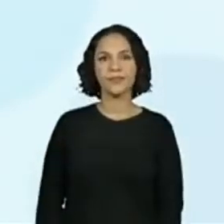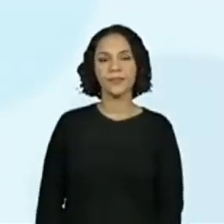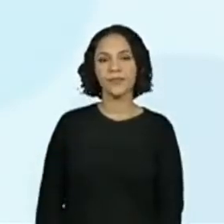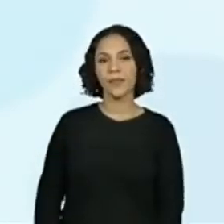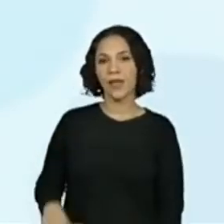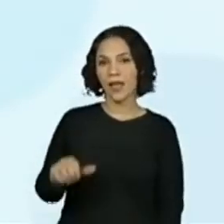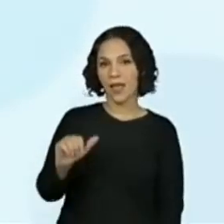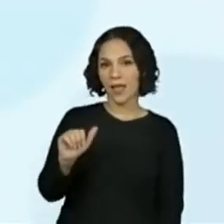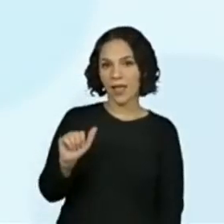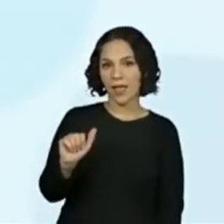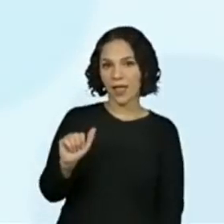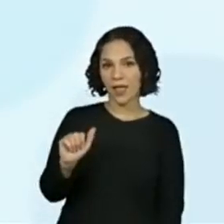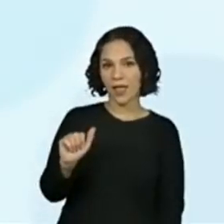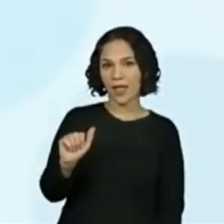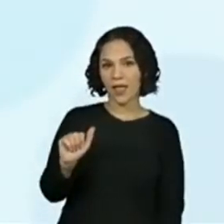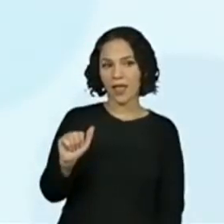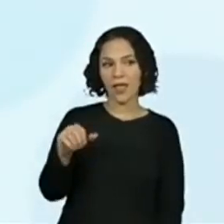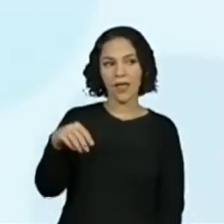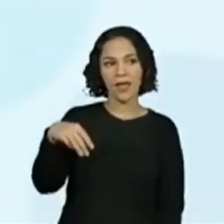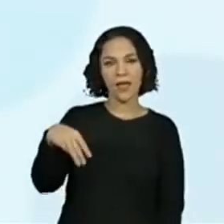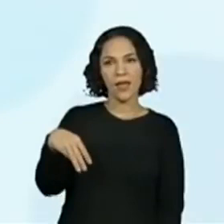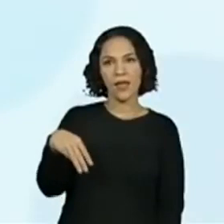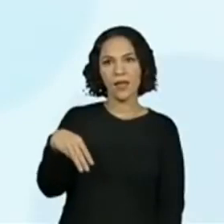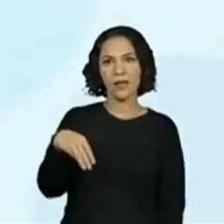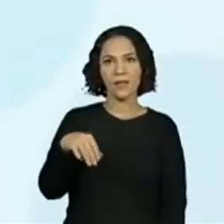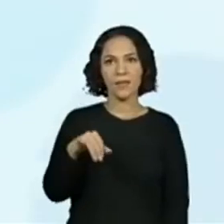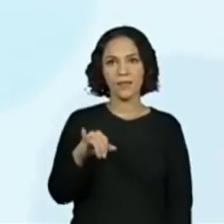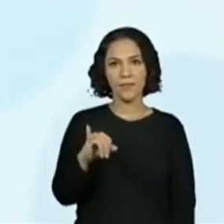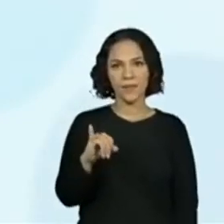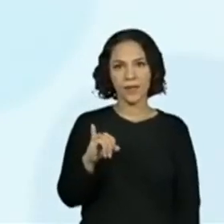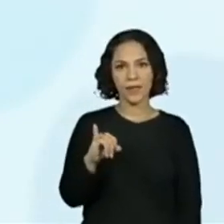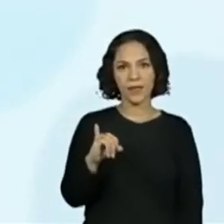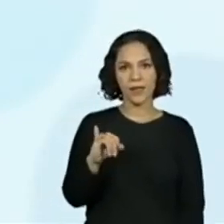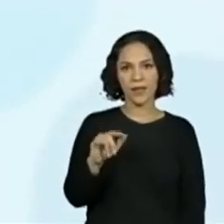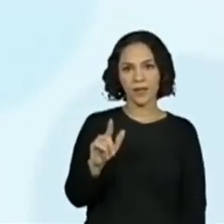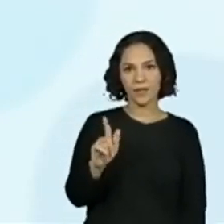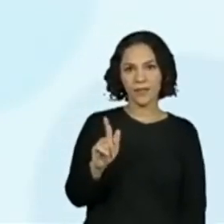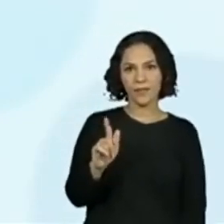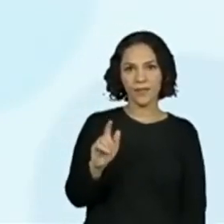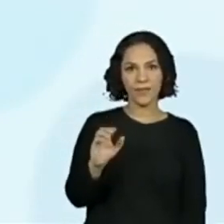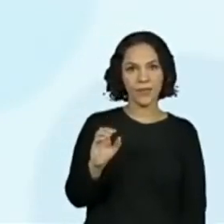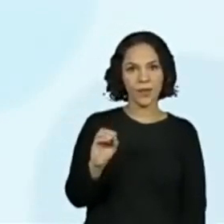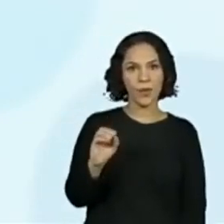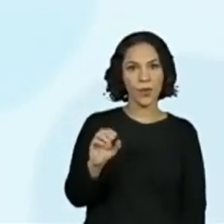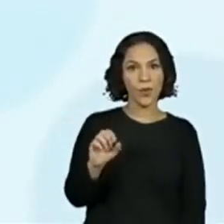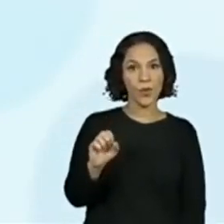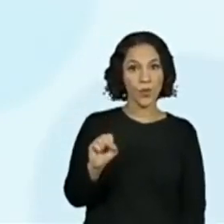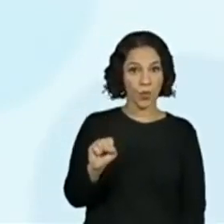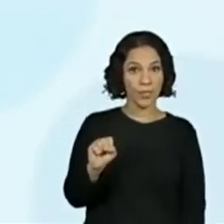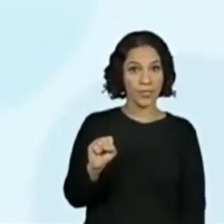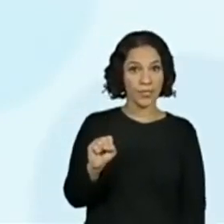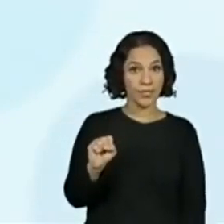Amigos... Amigos. Isso. Vamos lá, ó. A...